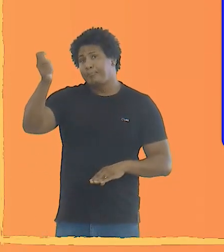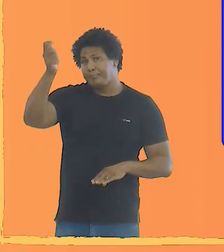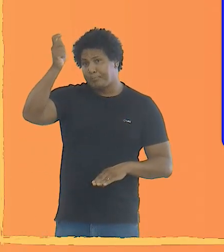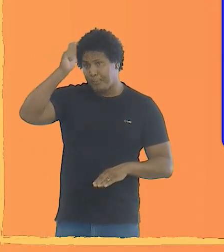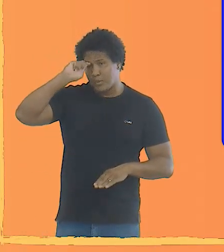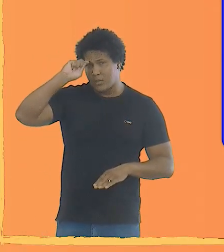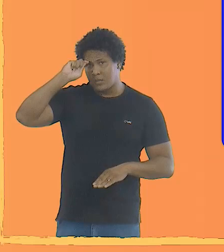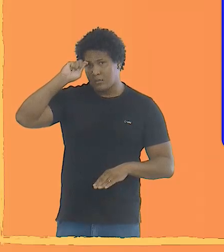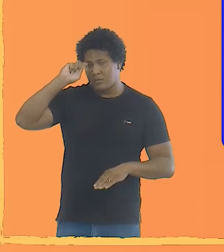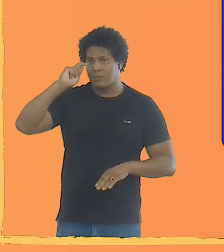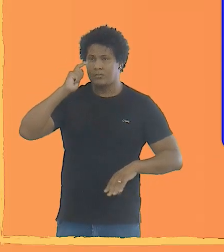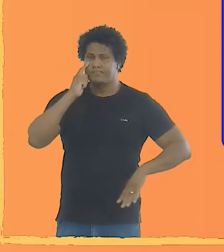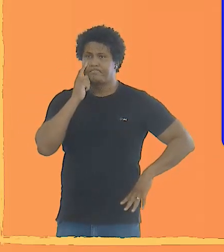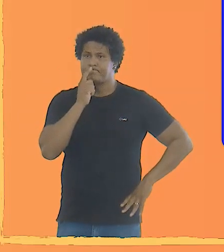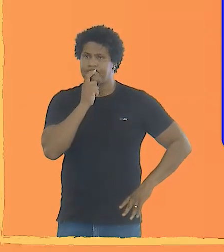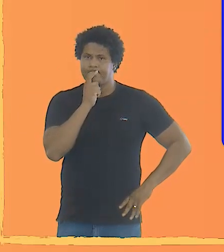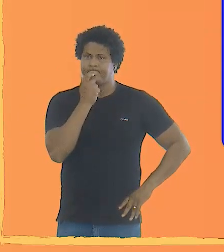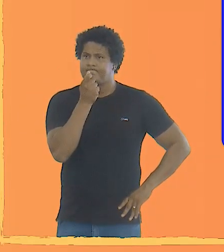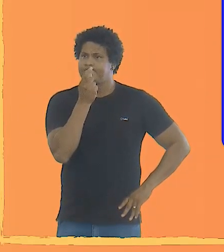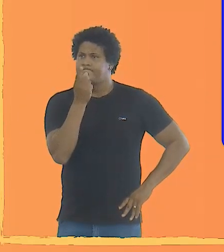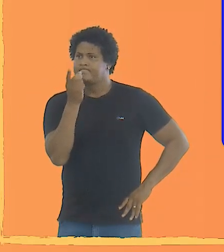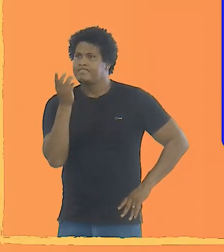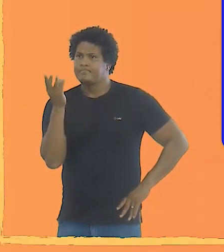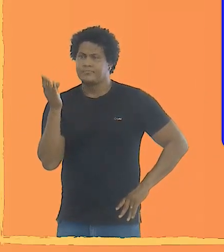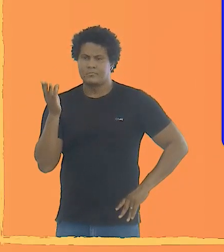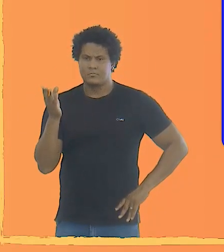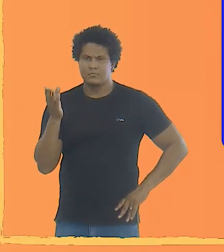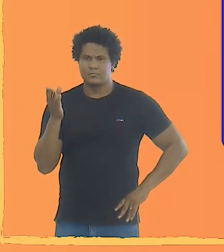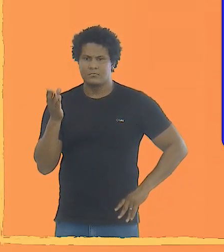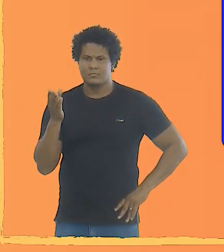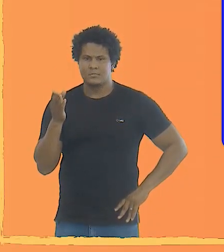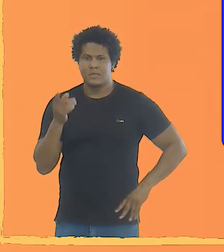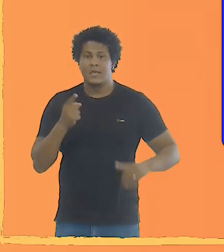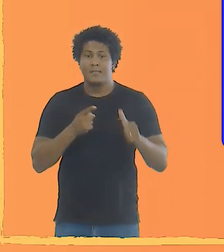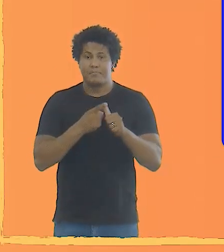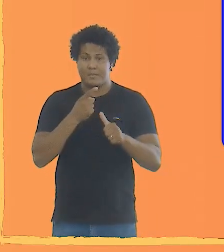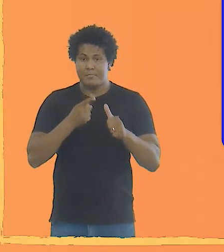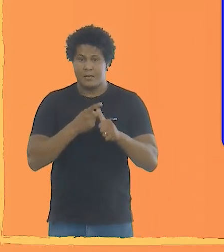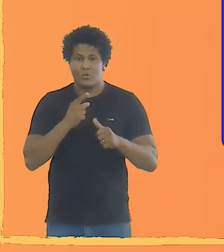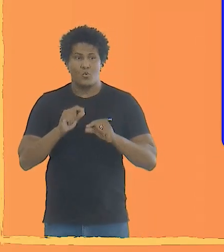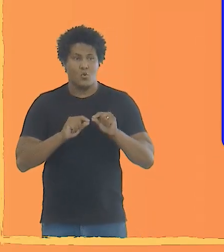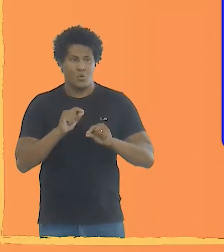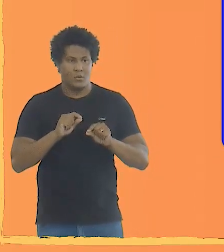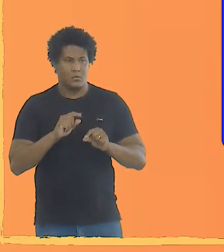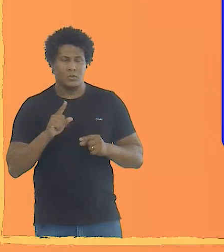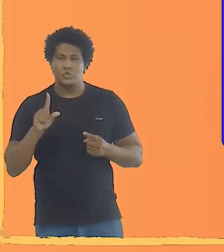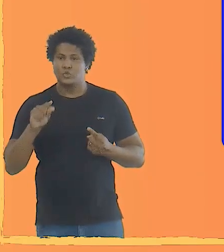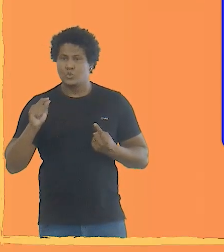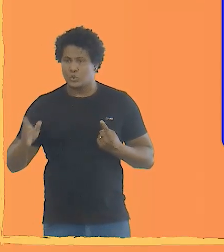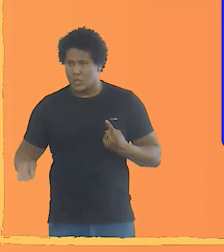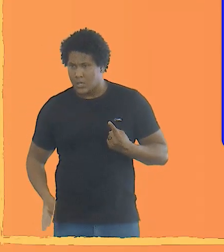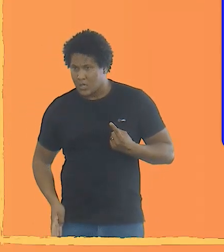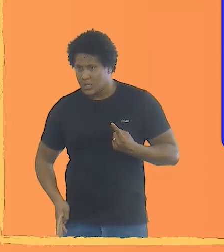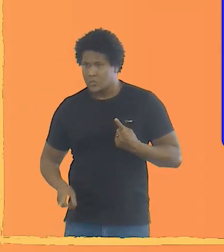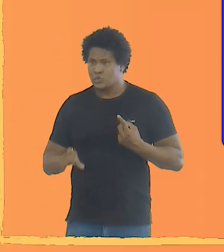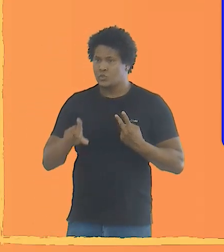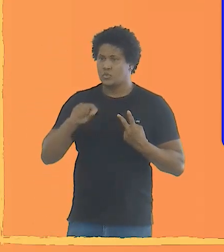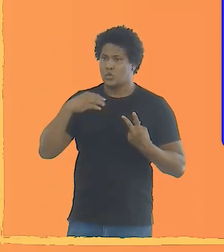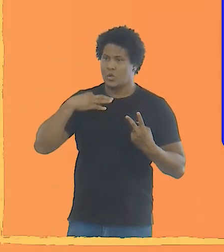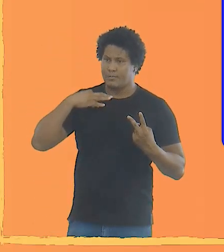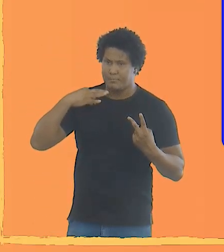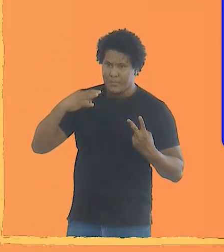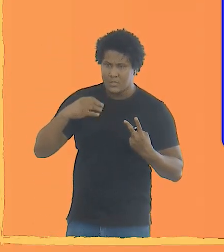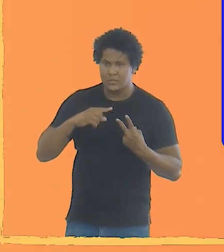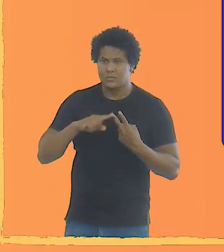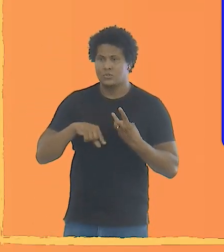pode fazer isso? Primeira coisa, quantas etapas eu vou ter que passar? Escolha da calça, escolha da camisa,